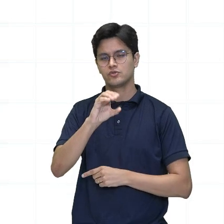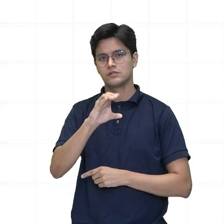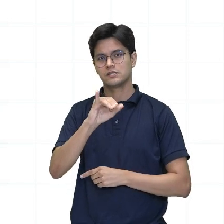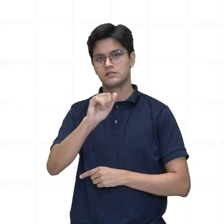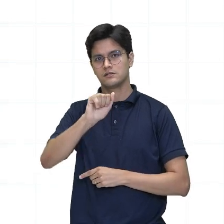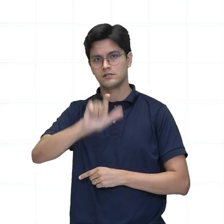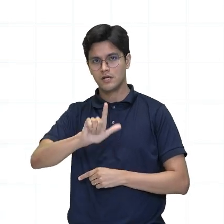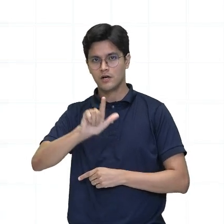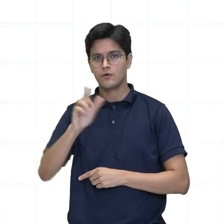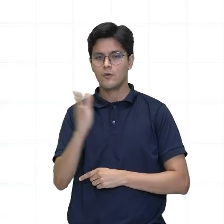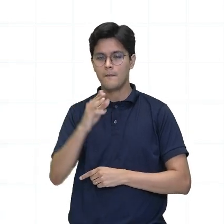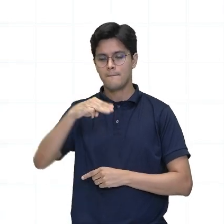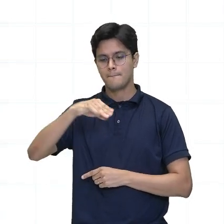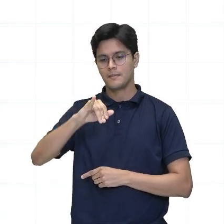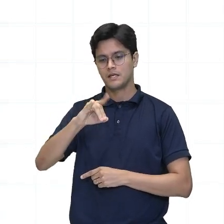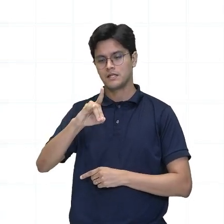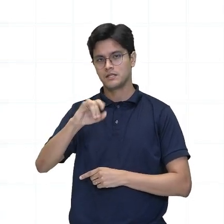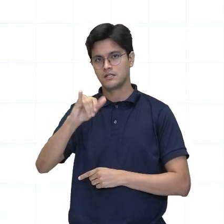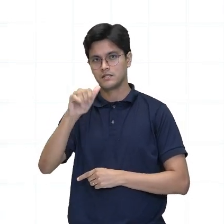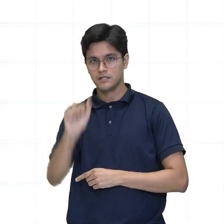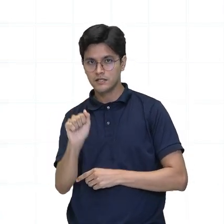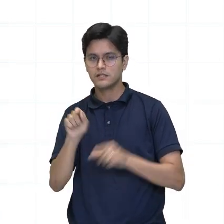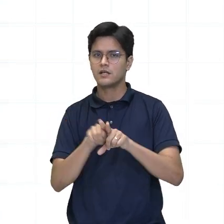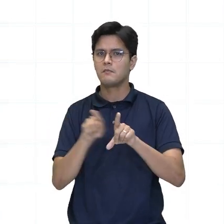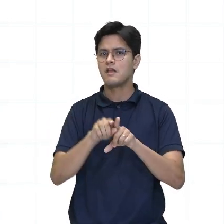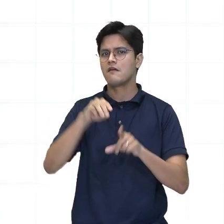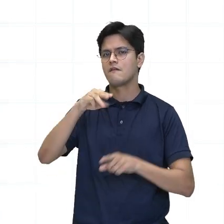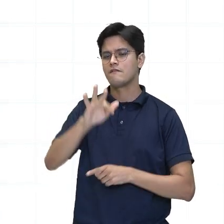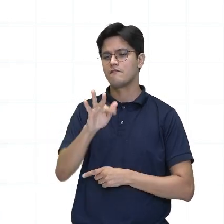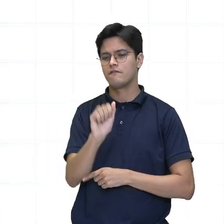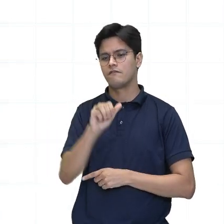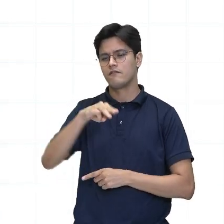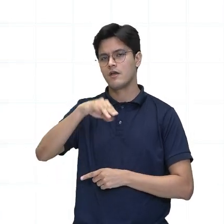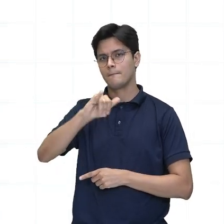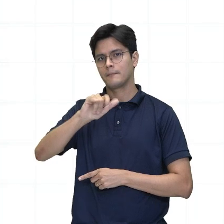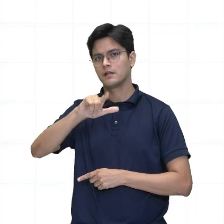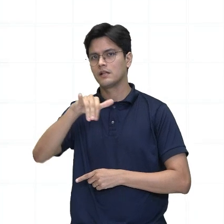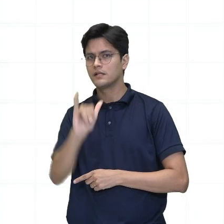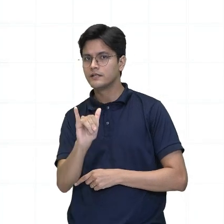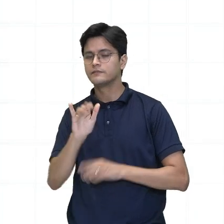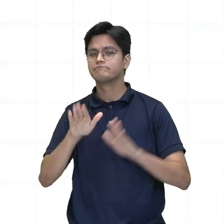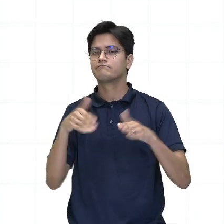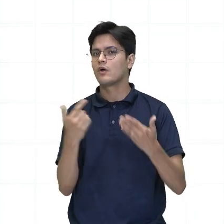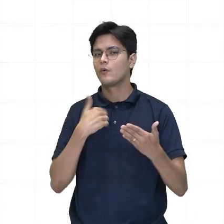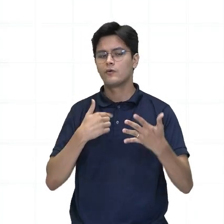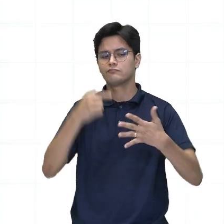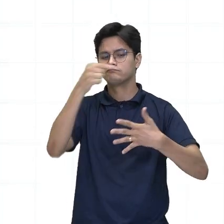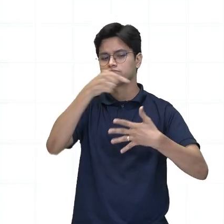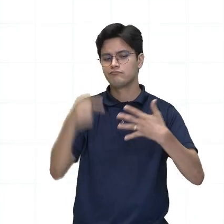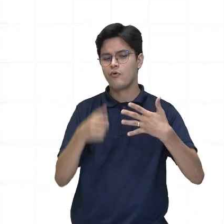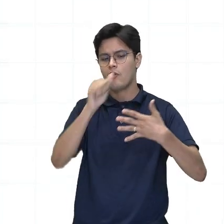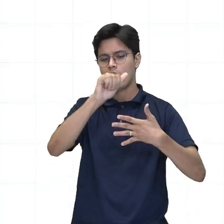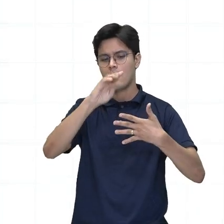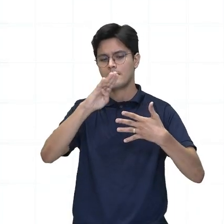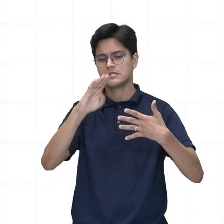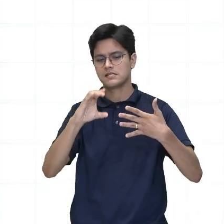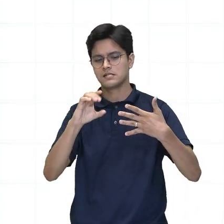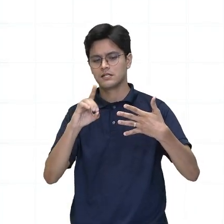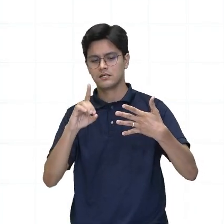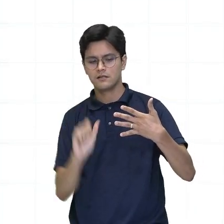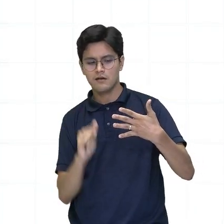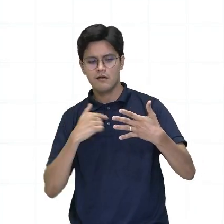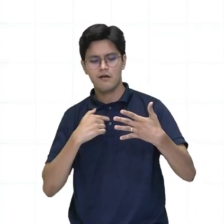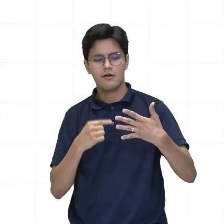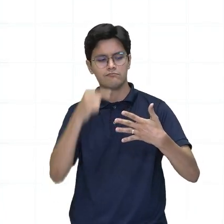e aí eu escolheria, o que vocês escolheriam aí? Vamos ver o que eu coloquei aqui. Qual é a resposta sobre